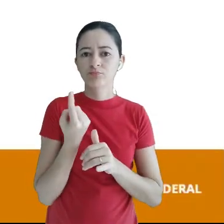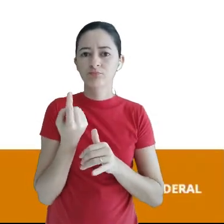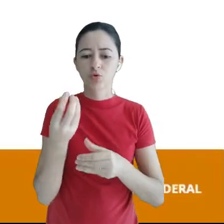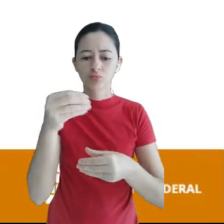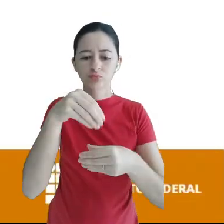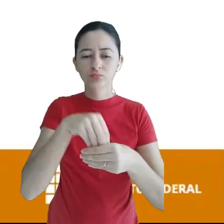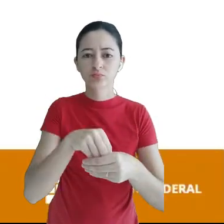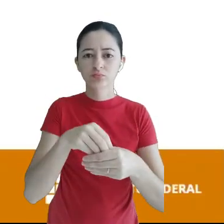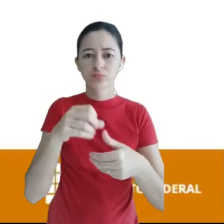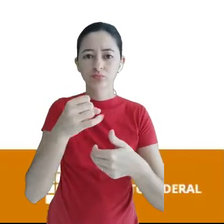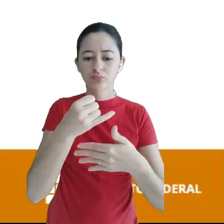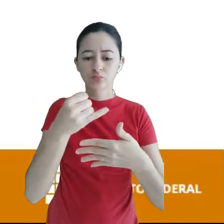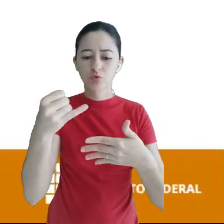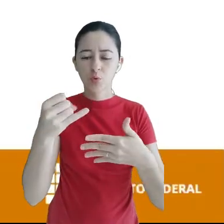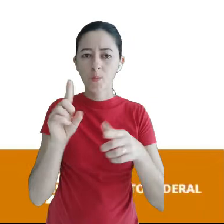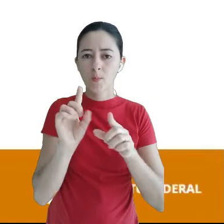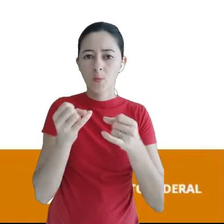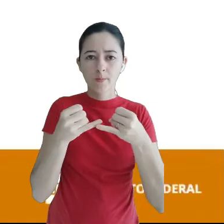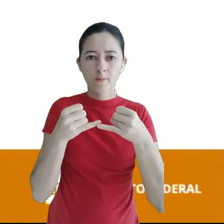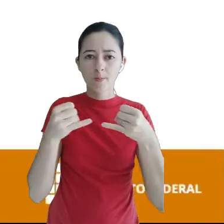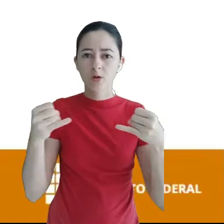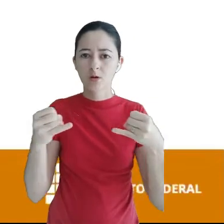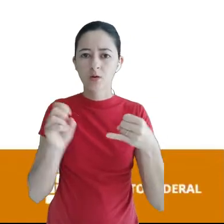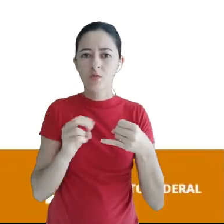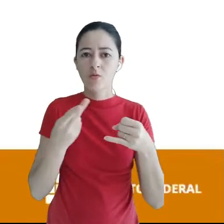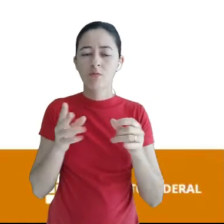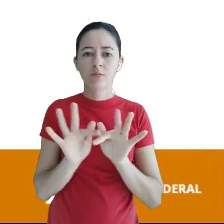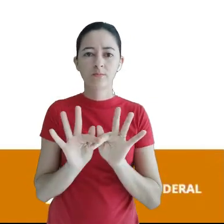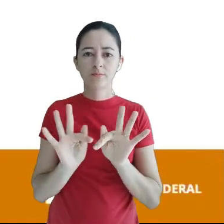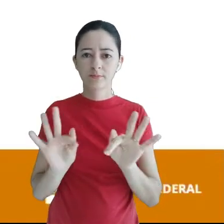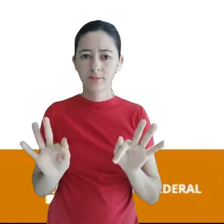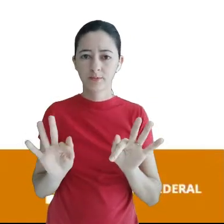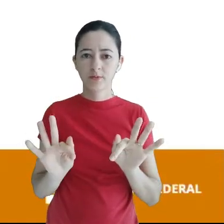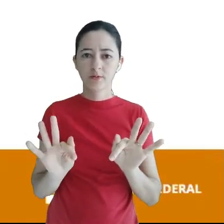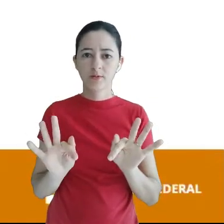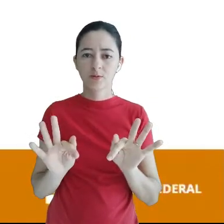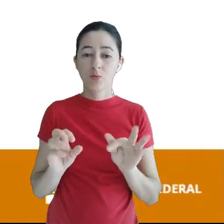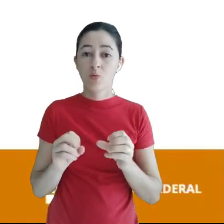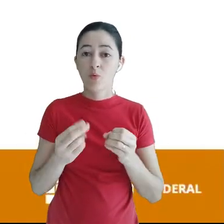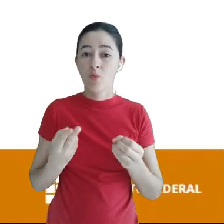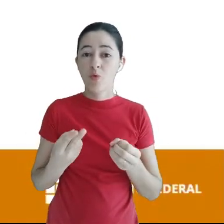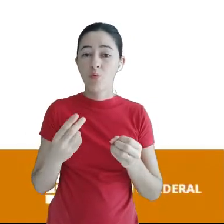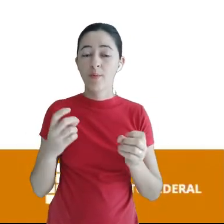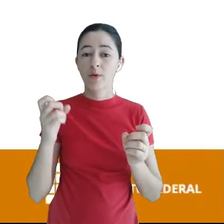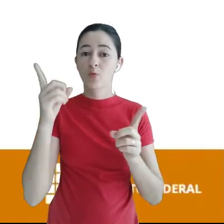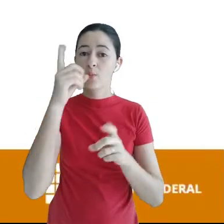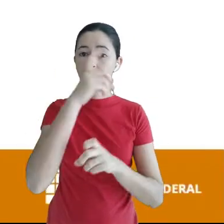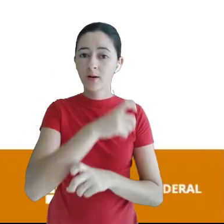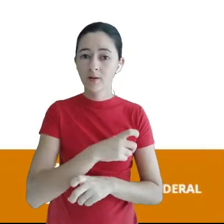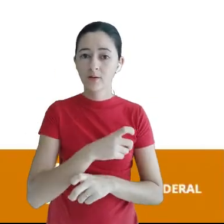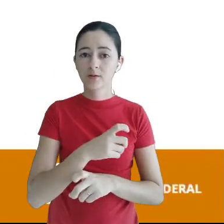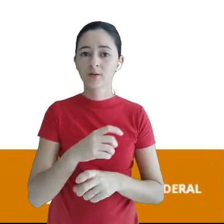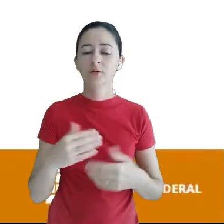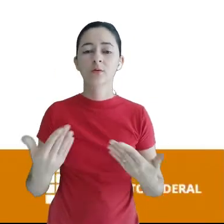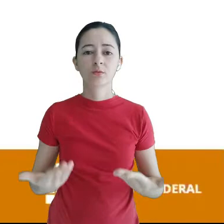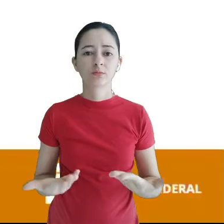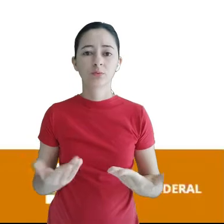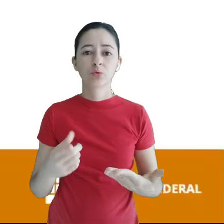um espaço de informação, em uma linha, por exemplo, em uma frase? Ou isso é algo muito complexo?